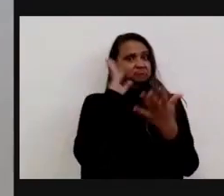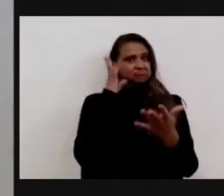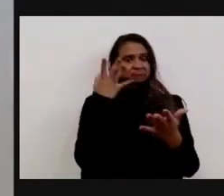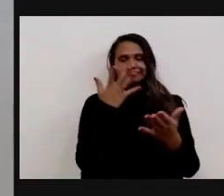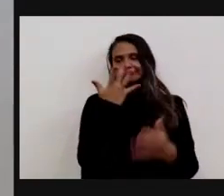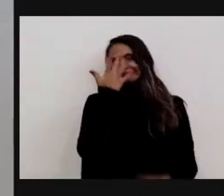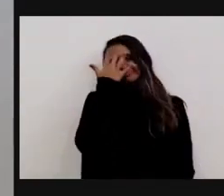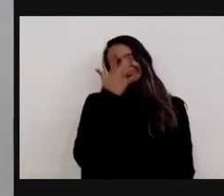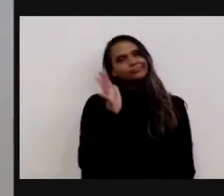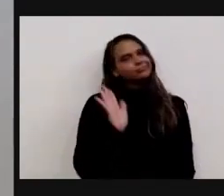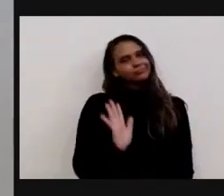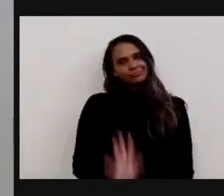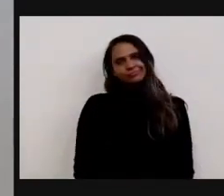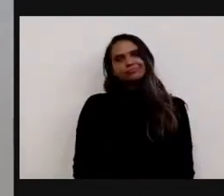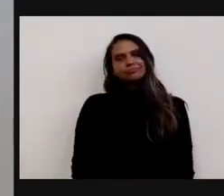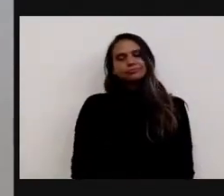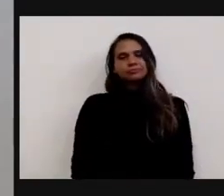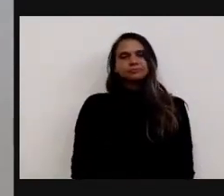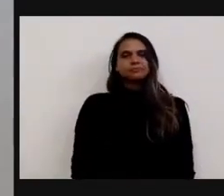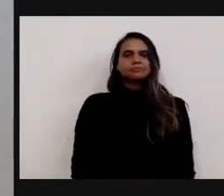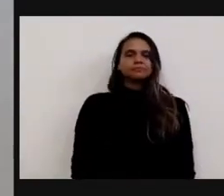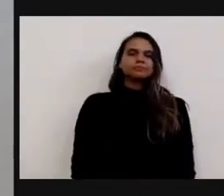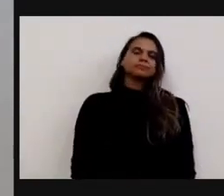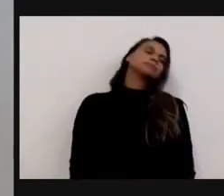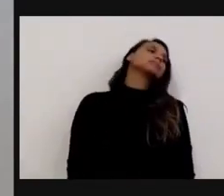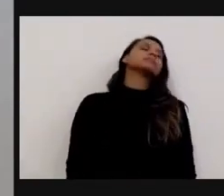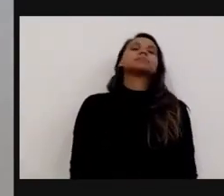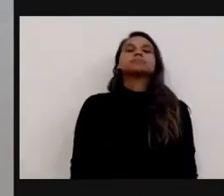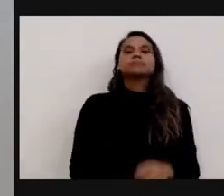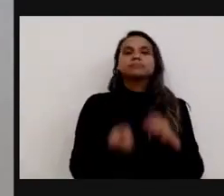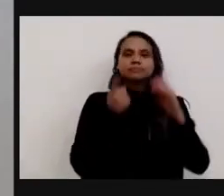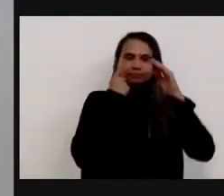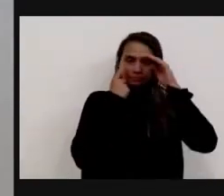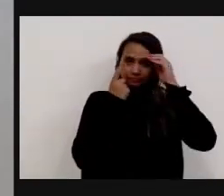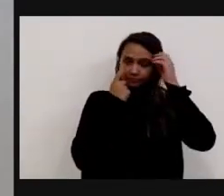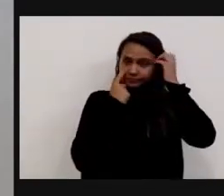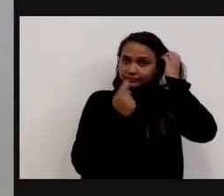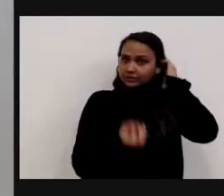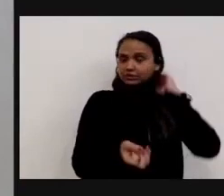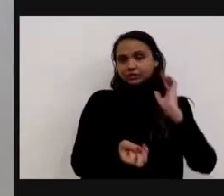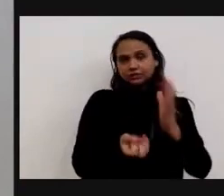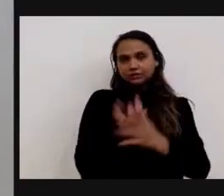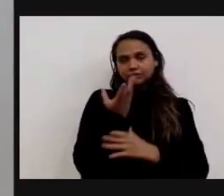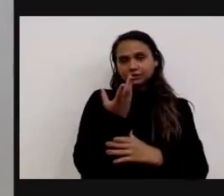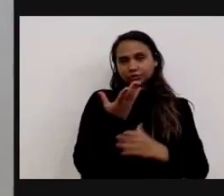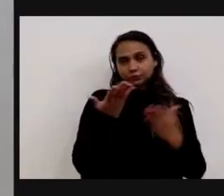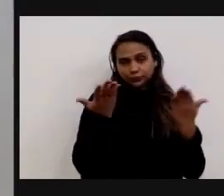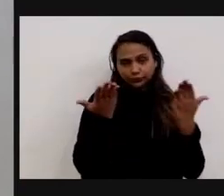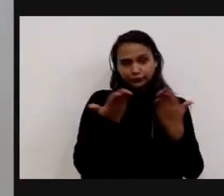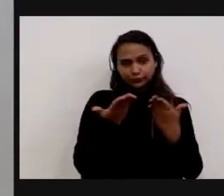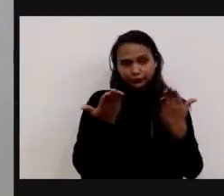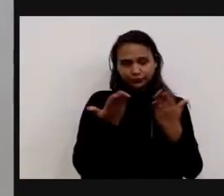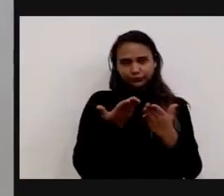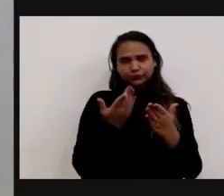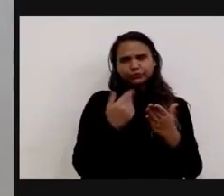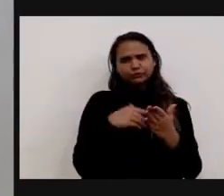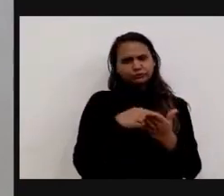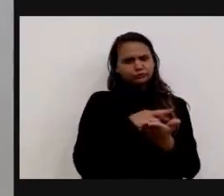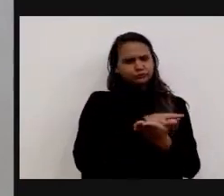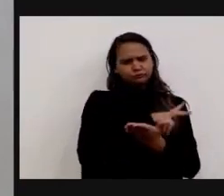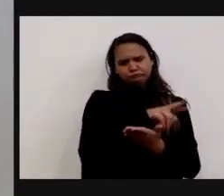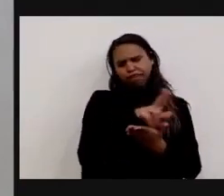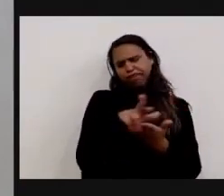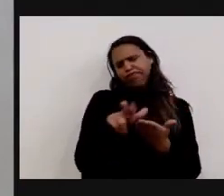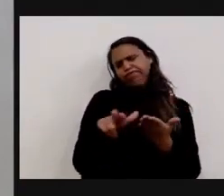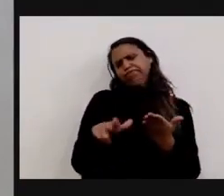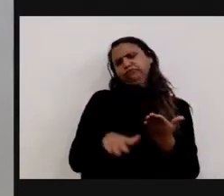né e eu vi a Luana fazendo isso né antes de criar o laboratório ela pesquisou vários Laboratórios